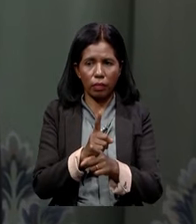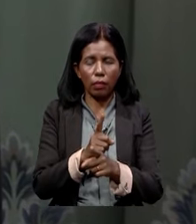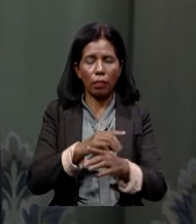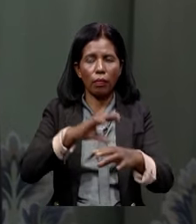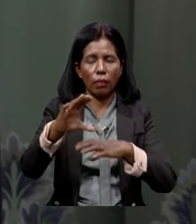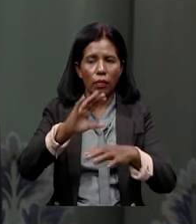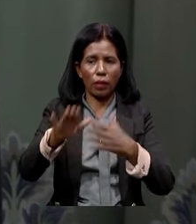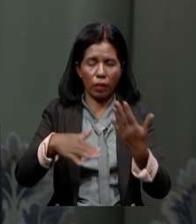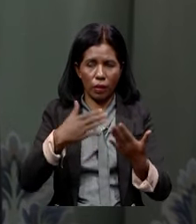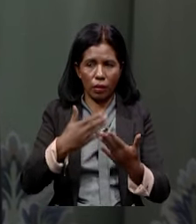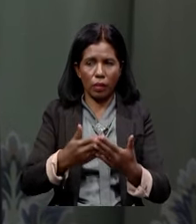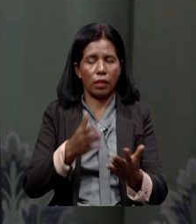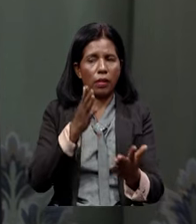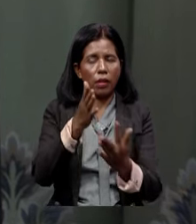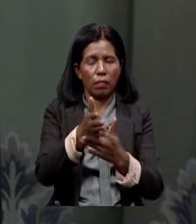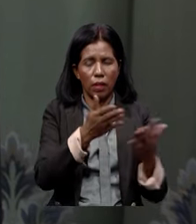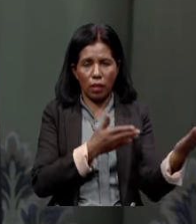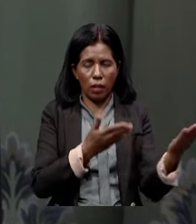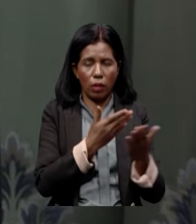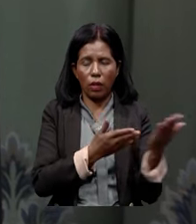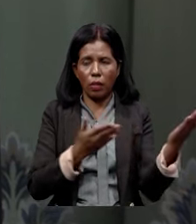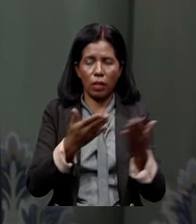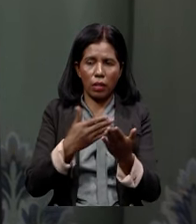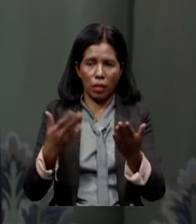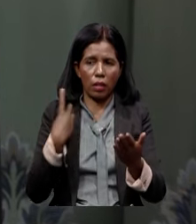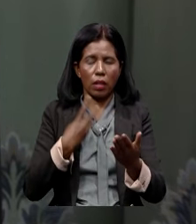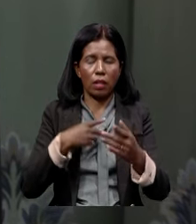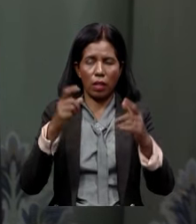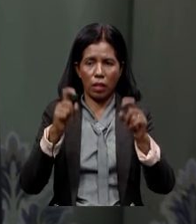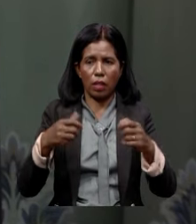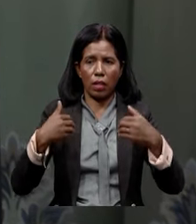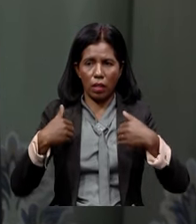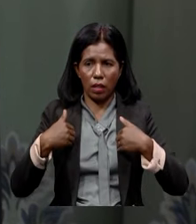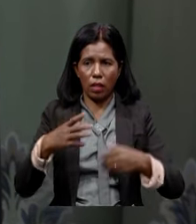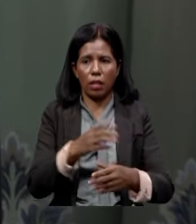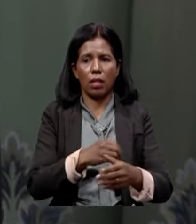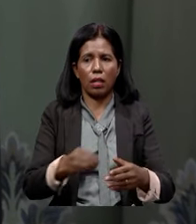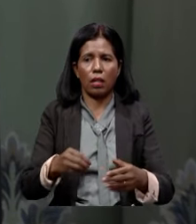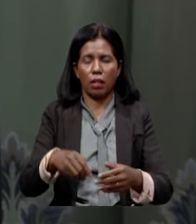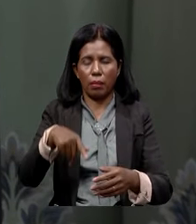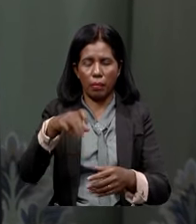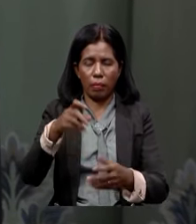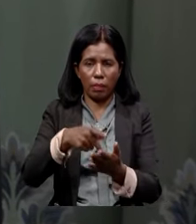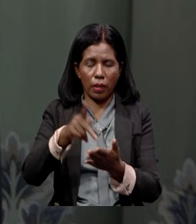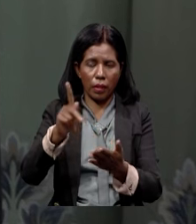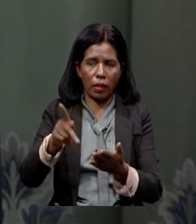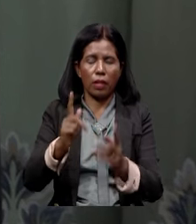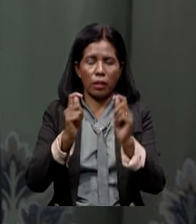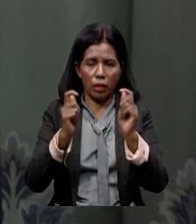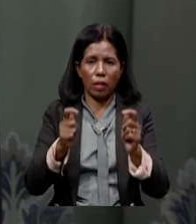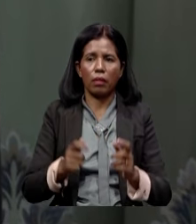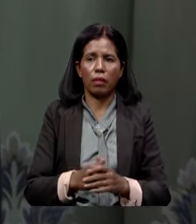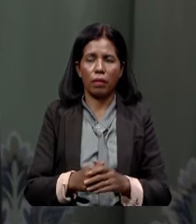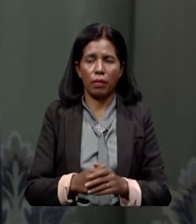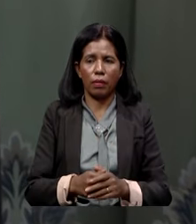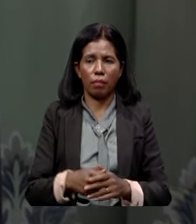ser comerciante ser kon hatama sa samai sira ita ten ke iha pre market ho post market teste ne ato